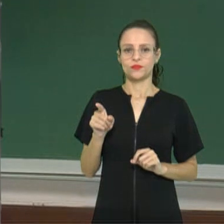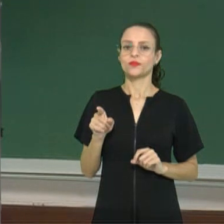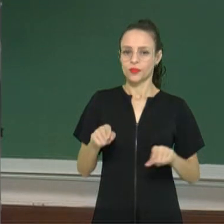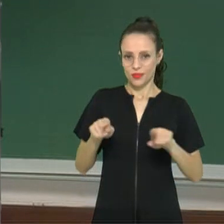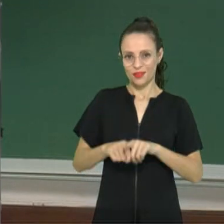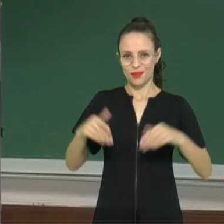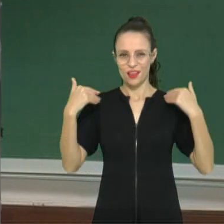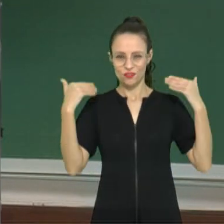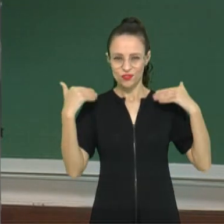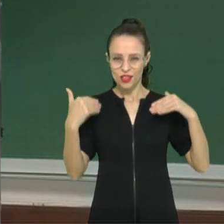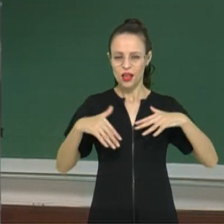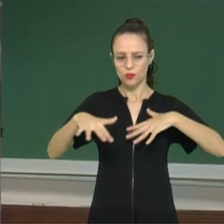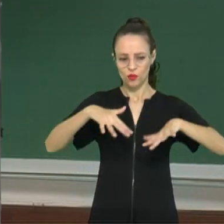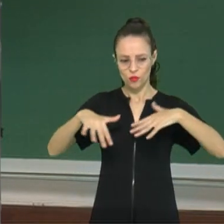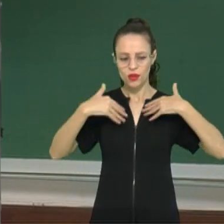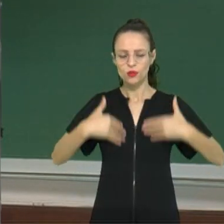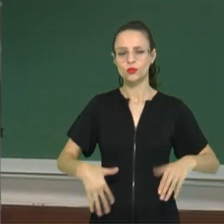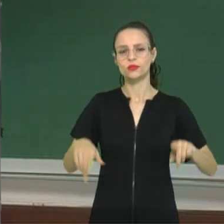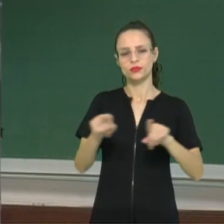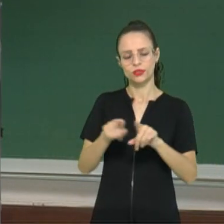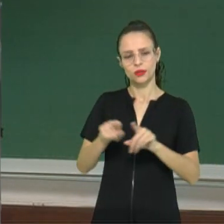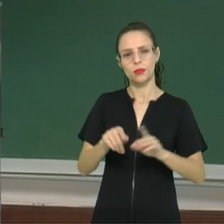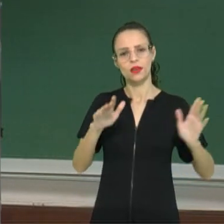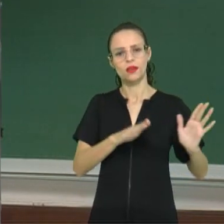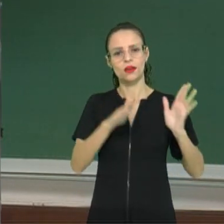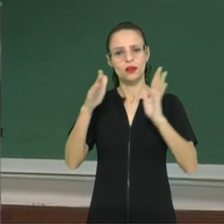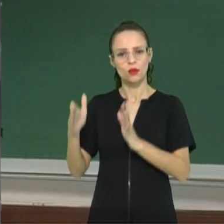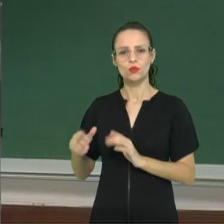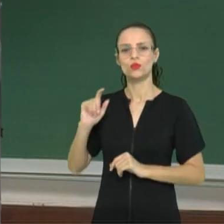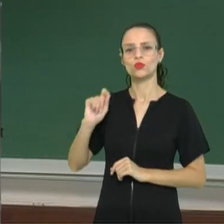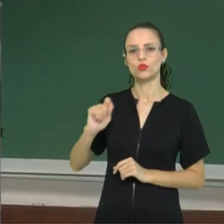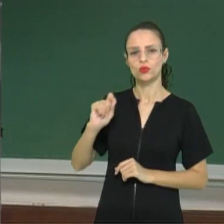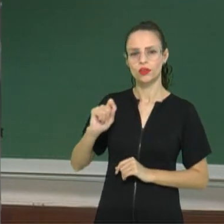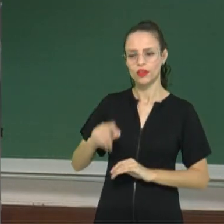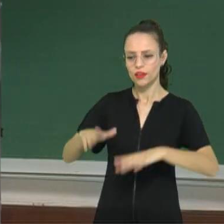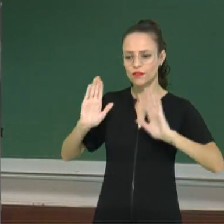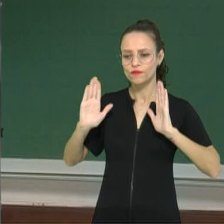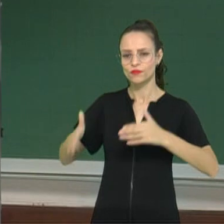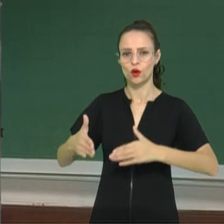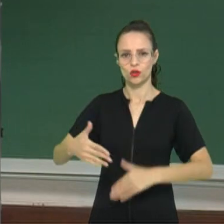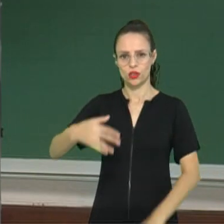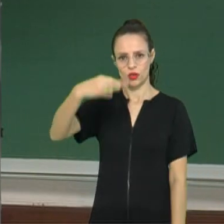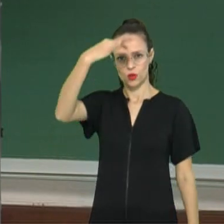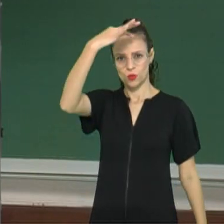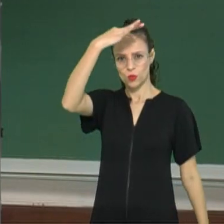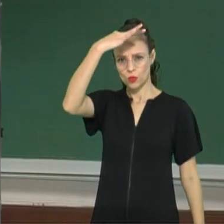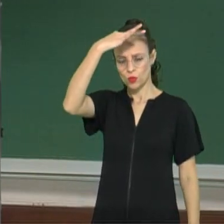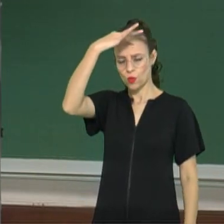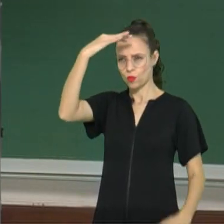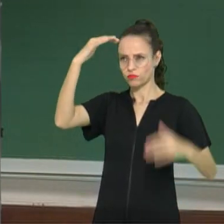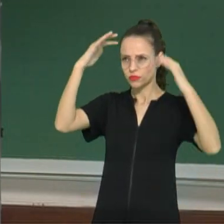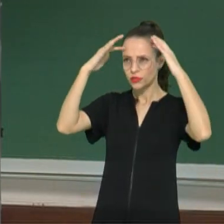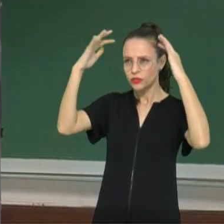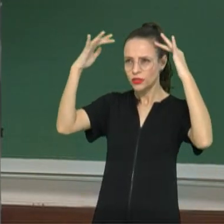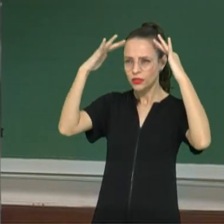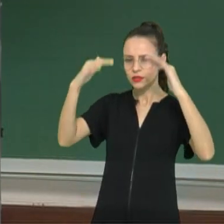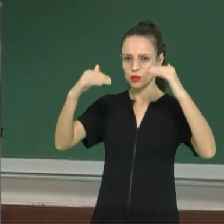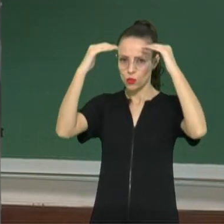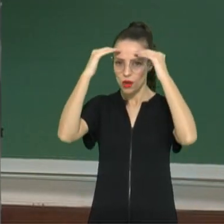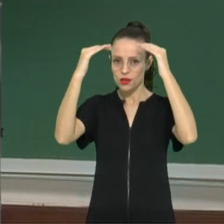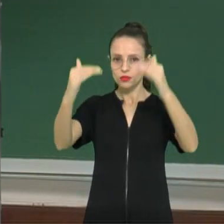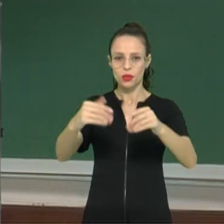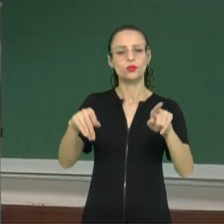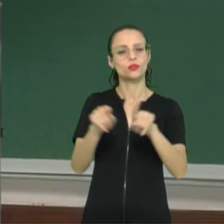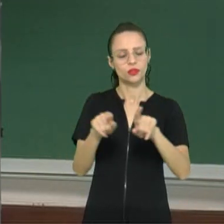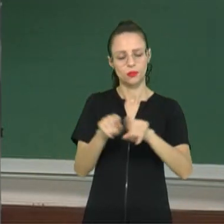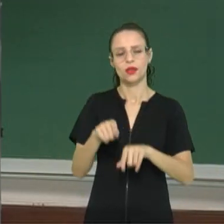da atividade em si, né, do movimento, também tem a parte do enfoque em concentração, em respeito, né? Então tudo isso também são